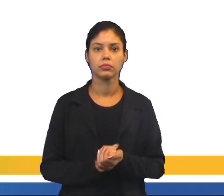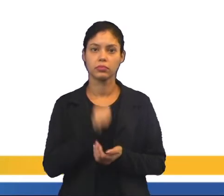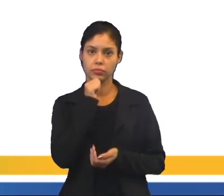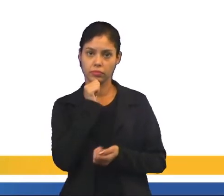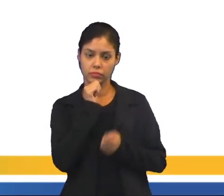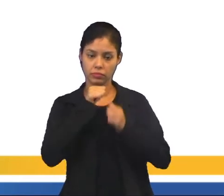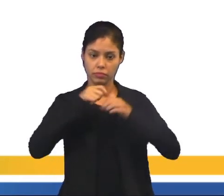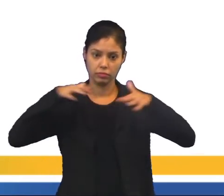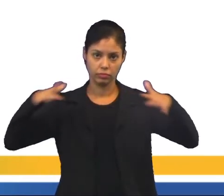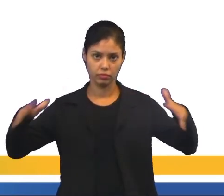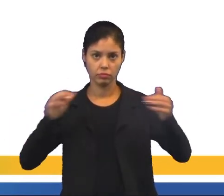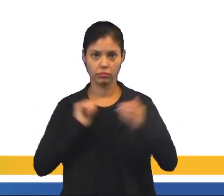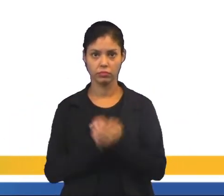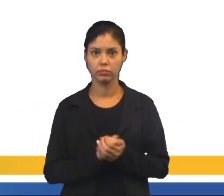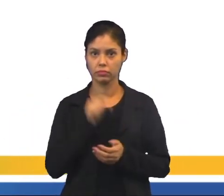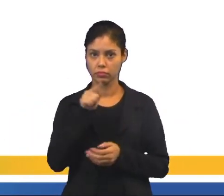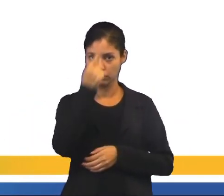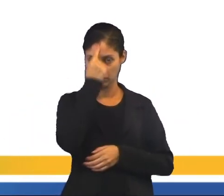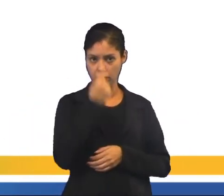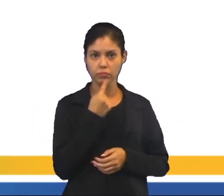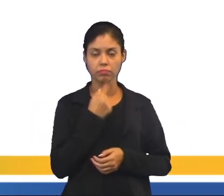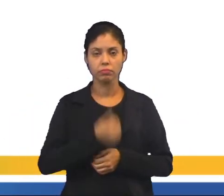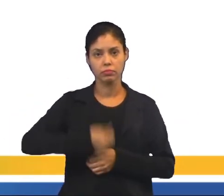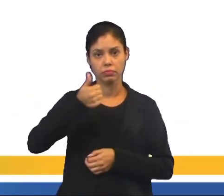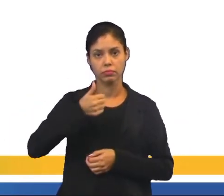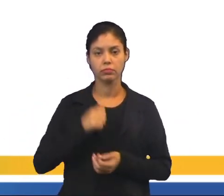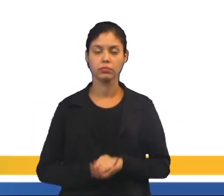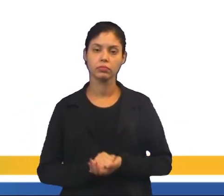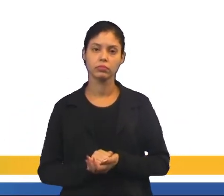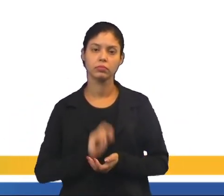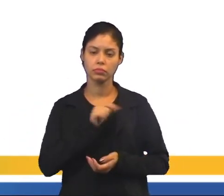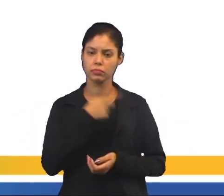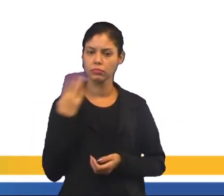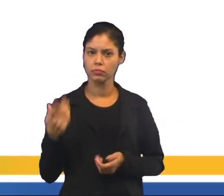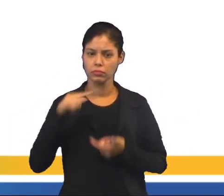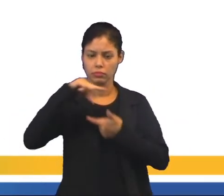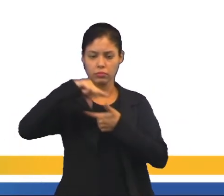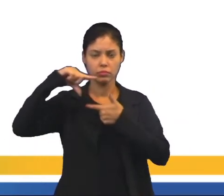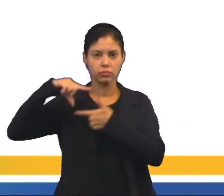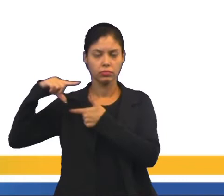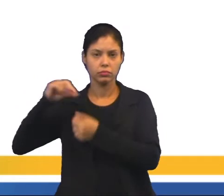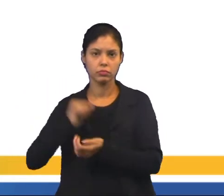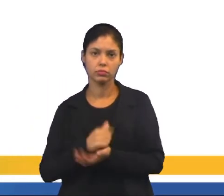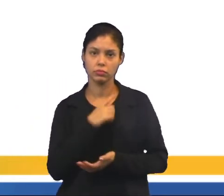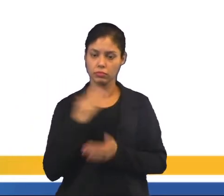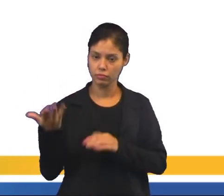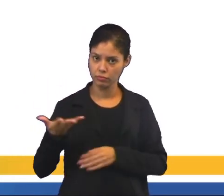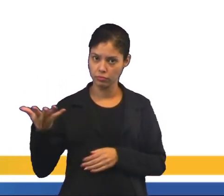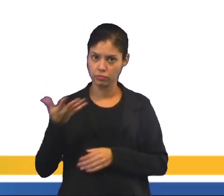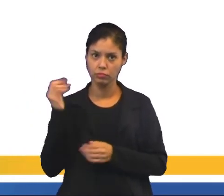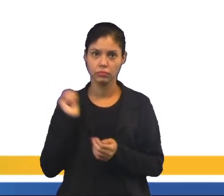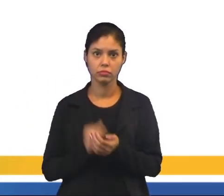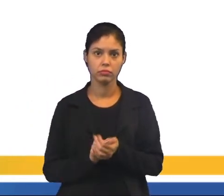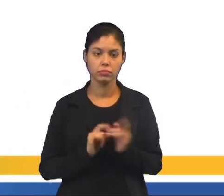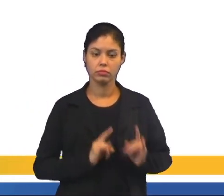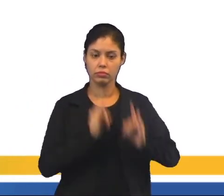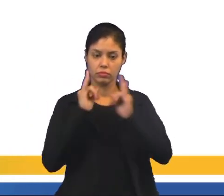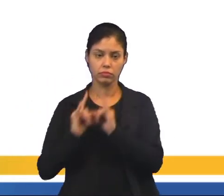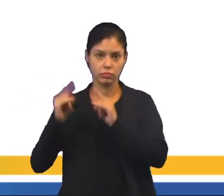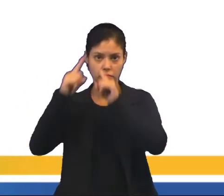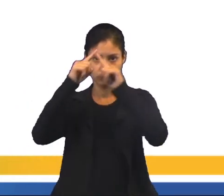as dimensões. Veja aí a figura 1. Quantos quadradinhos tem na base aí da